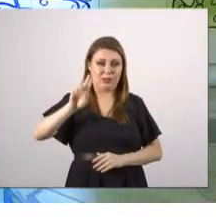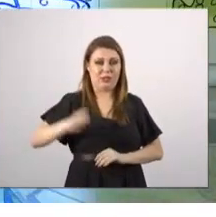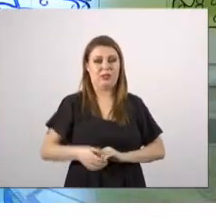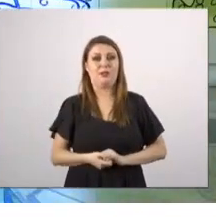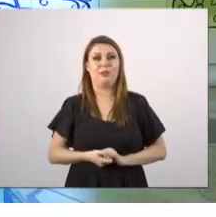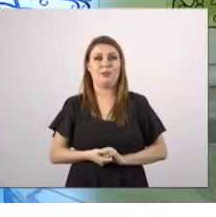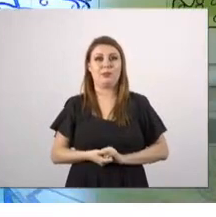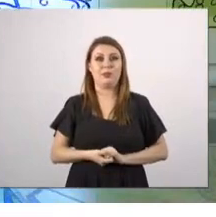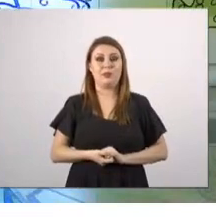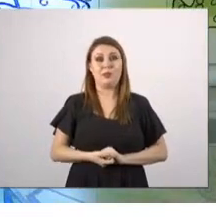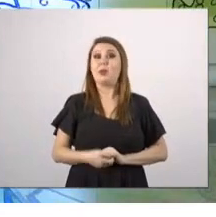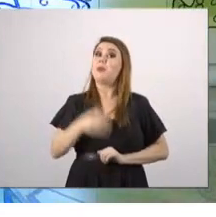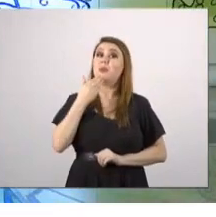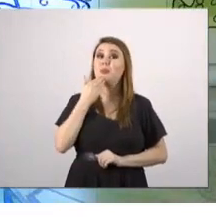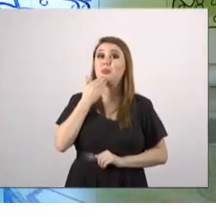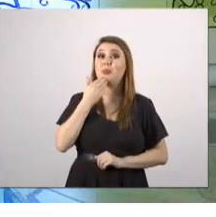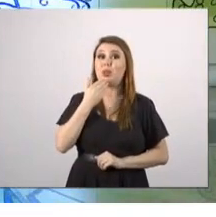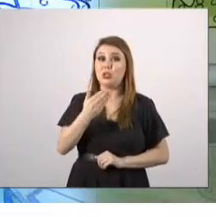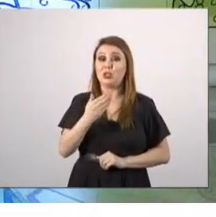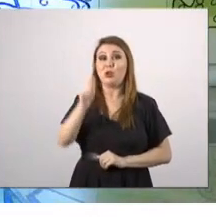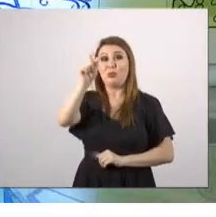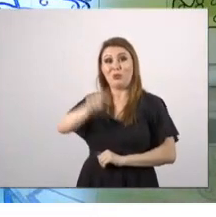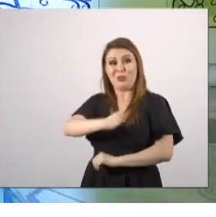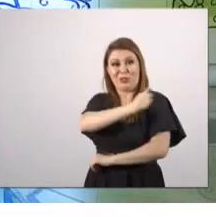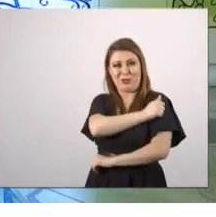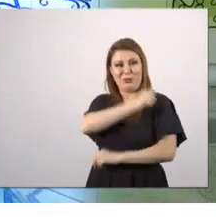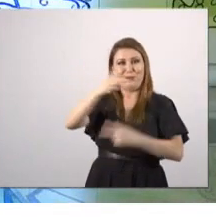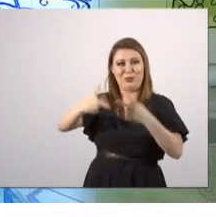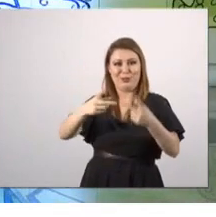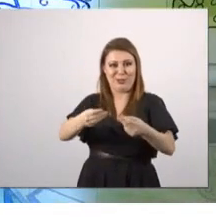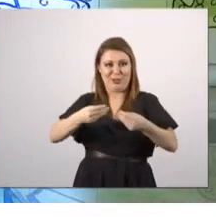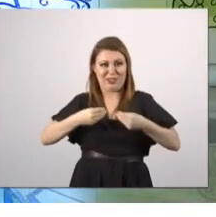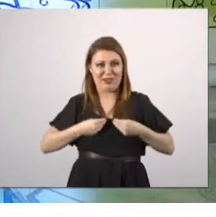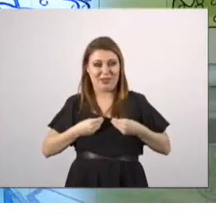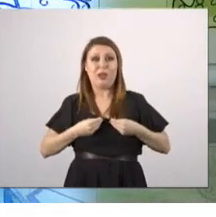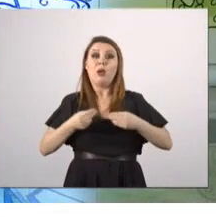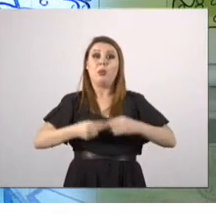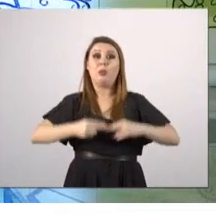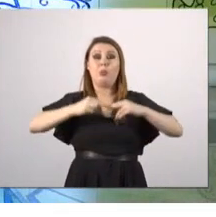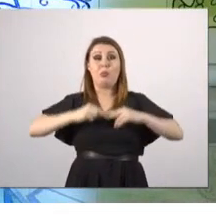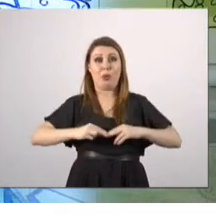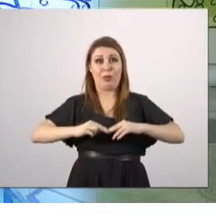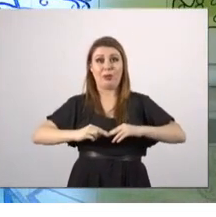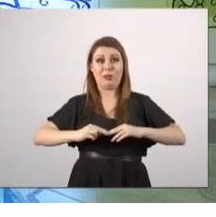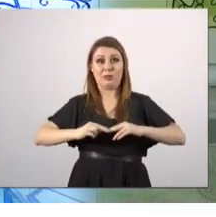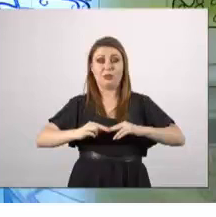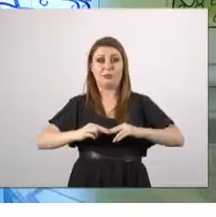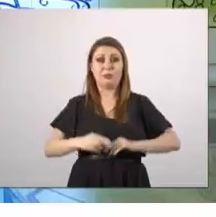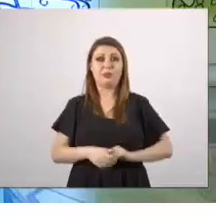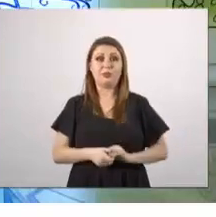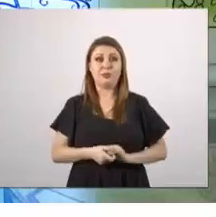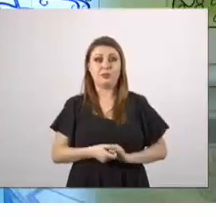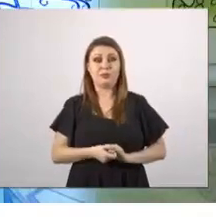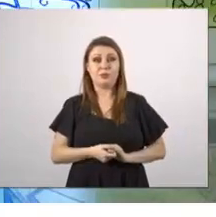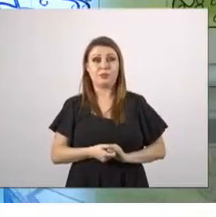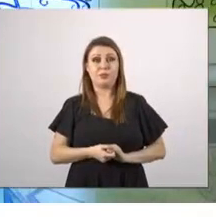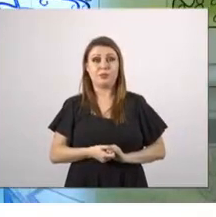Pedimos então que os formandos que receberam o cordão coloquem ele sobre a pala.